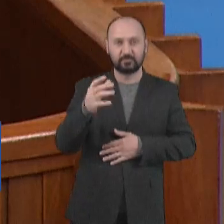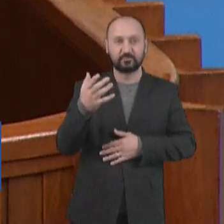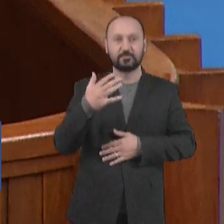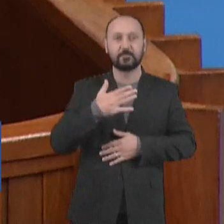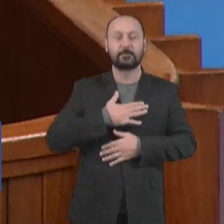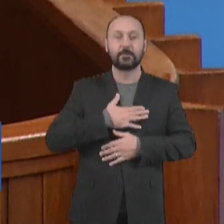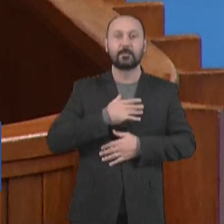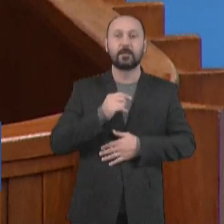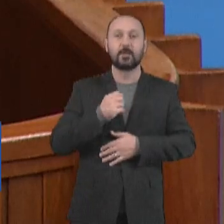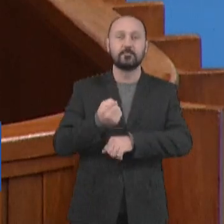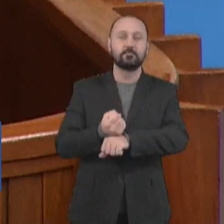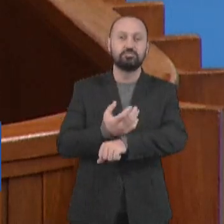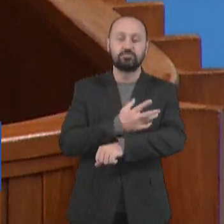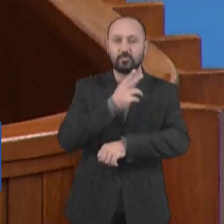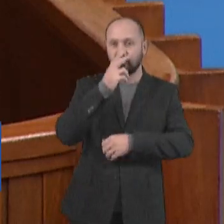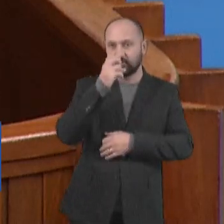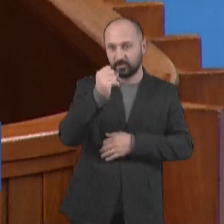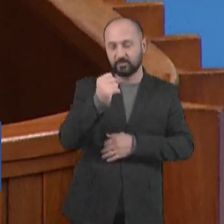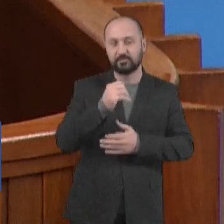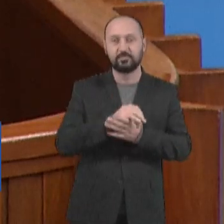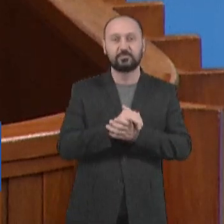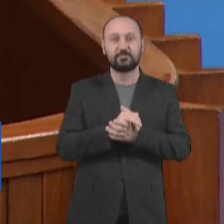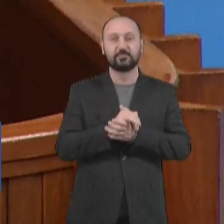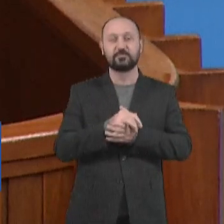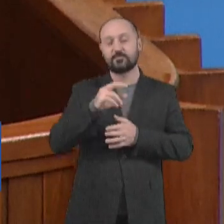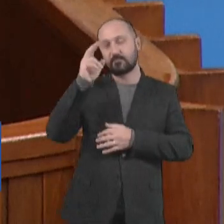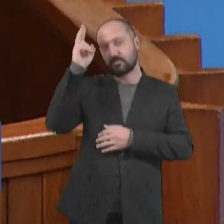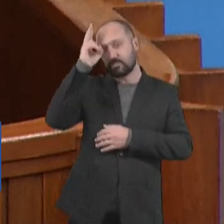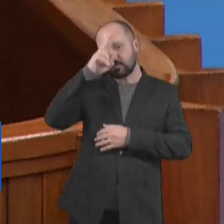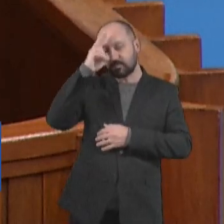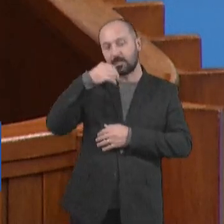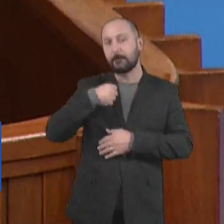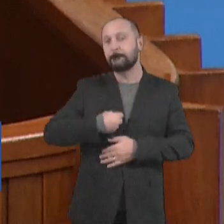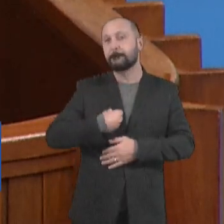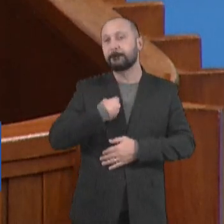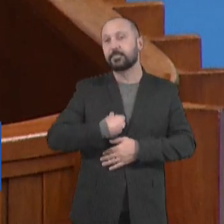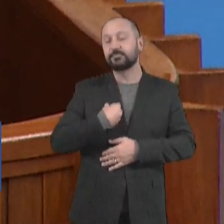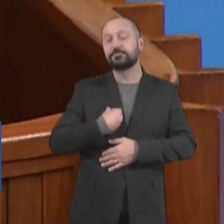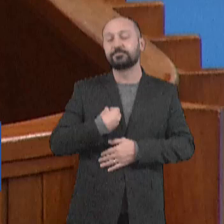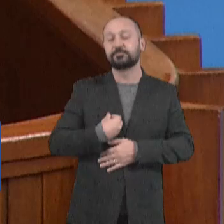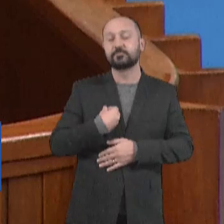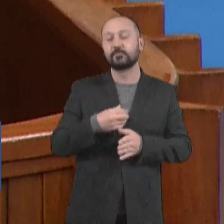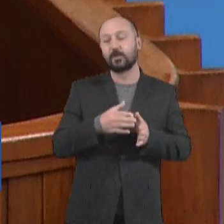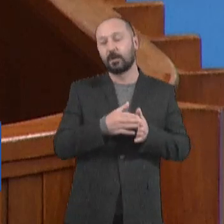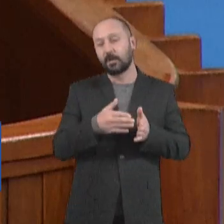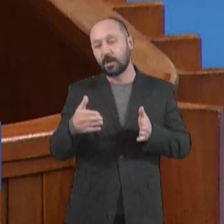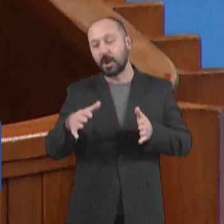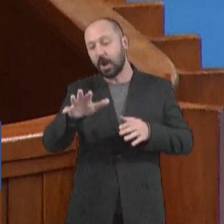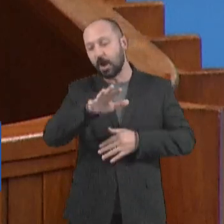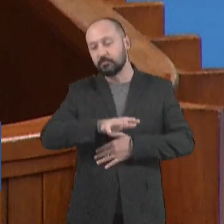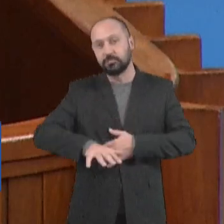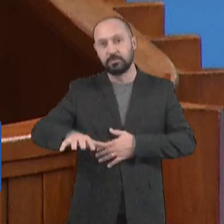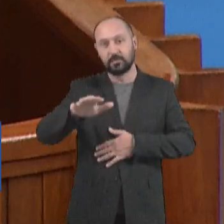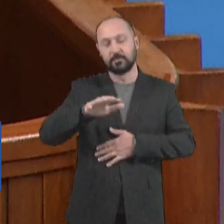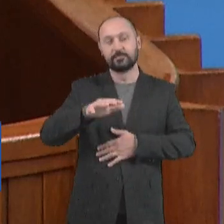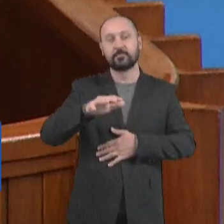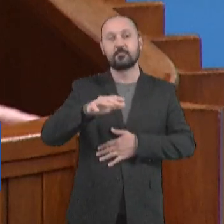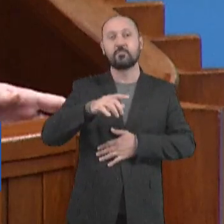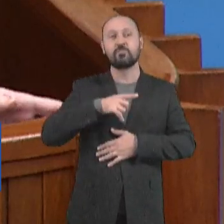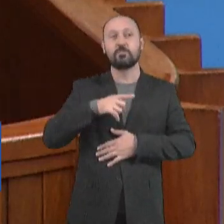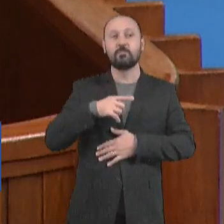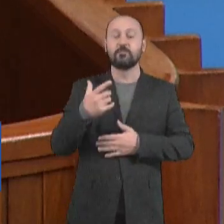né, realmente é uma emoção ainda maior por essa história, por ter participado, por ter vivido um pouco ali daquela região.